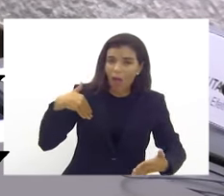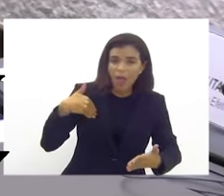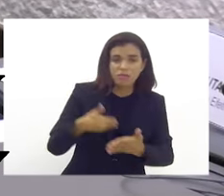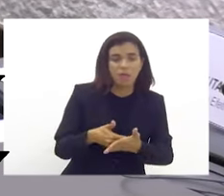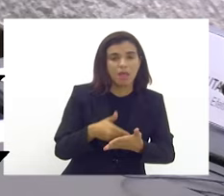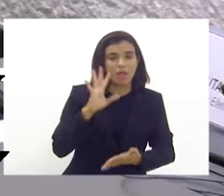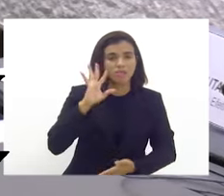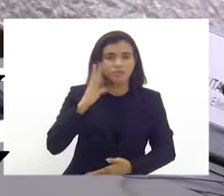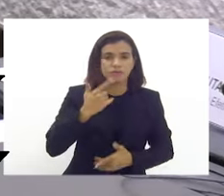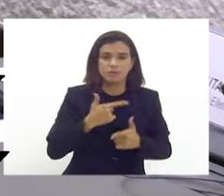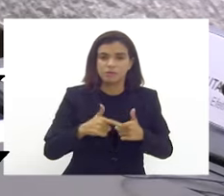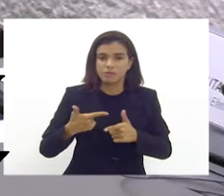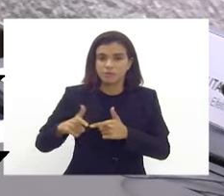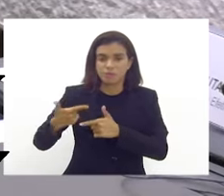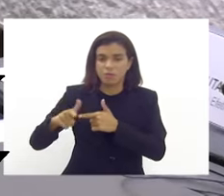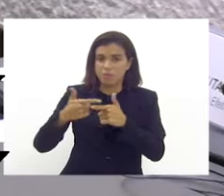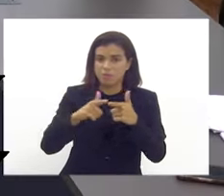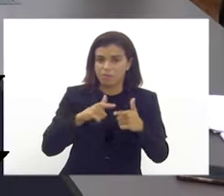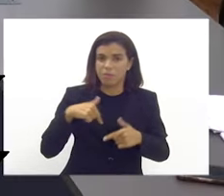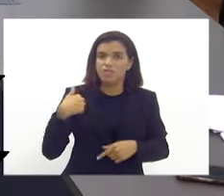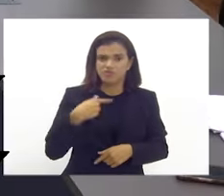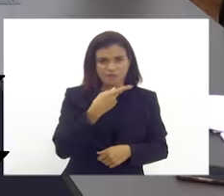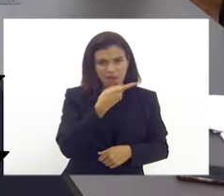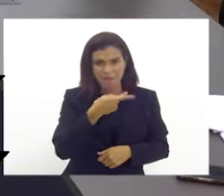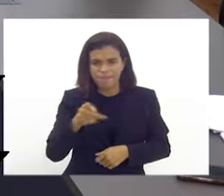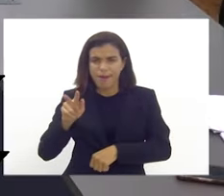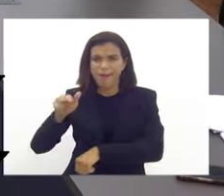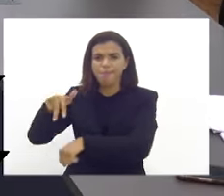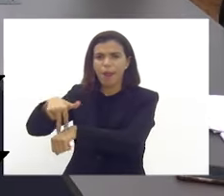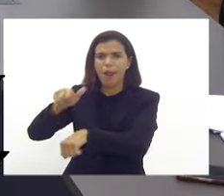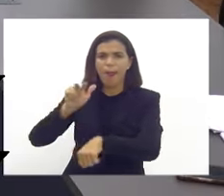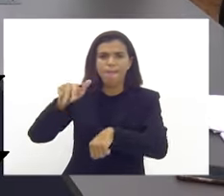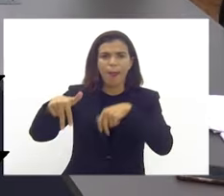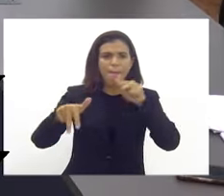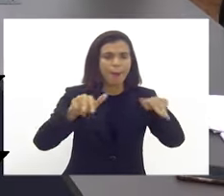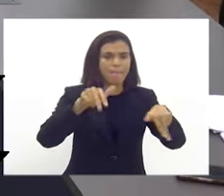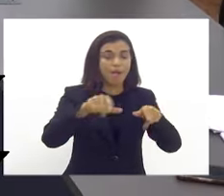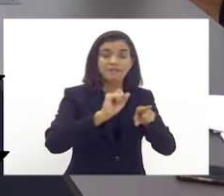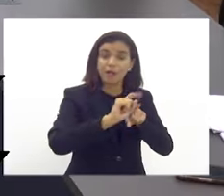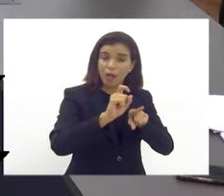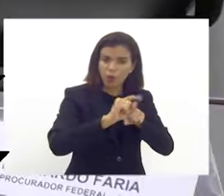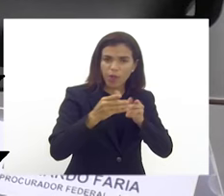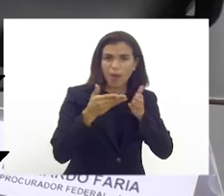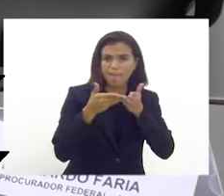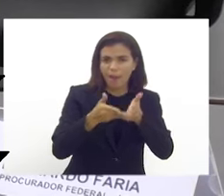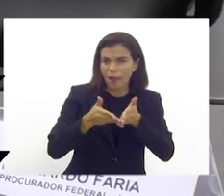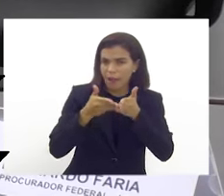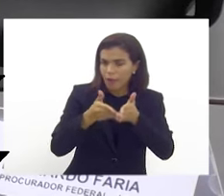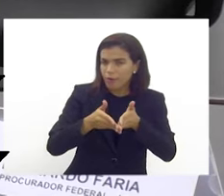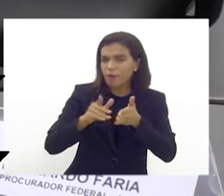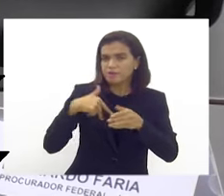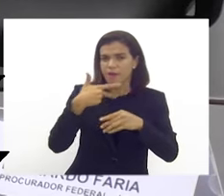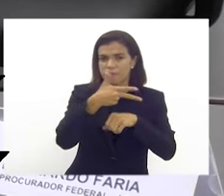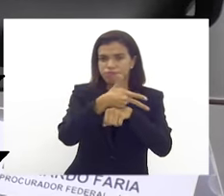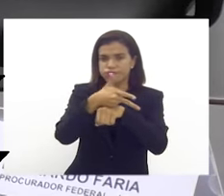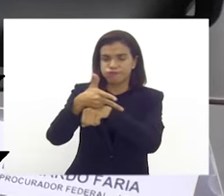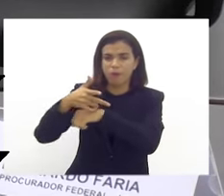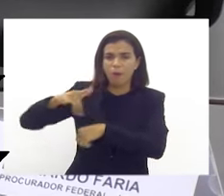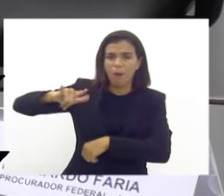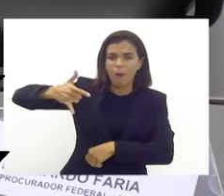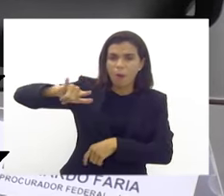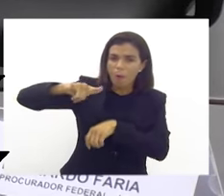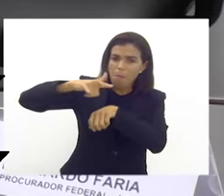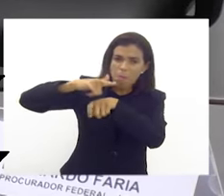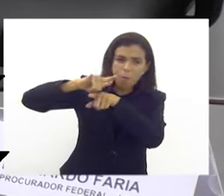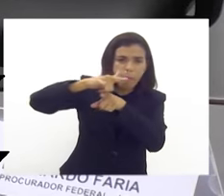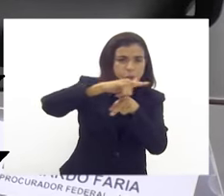não é isso lucin a gente vai fazer Visit os locais a gente já vai alugar uma embarcação a gente vai fazer uma filmagem de Drone a gente vai a